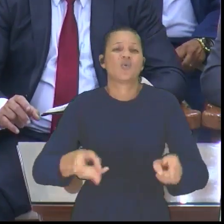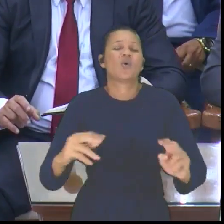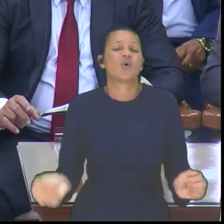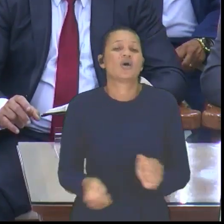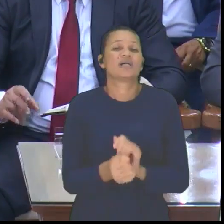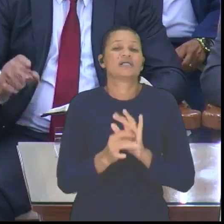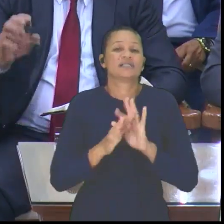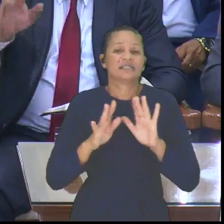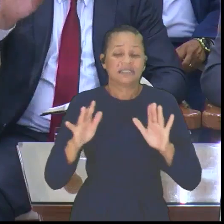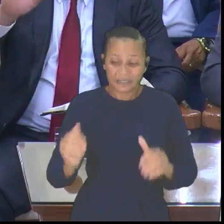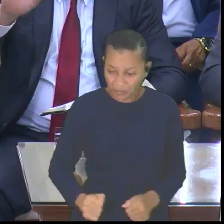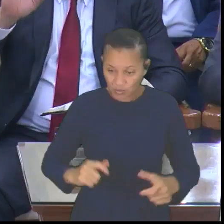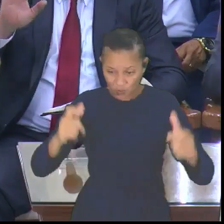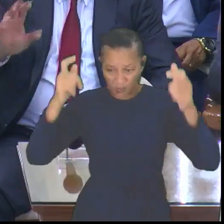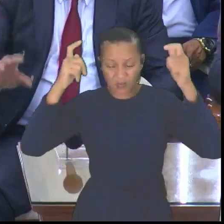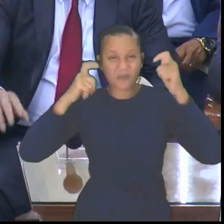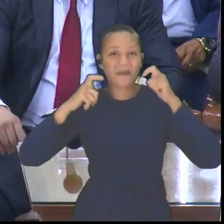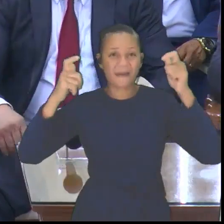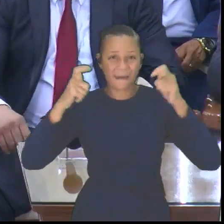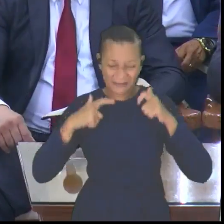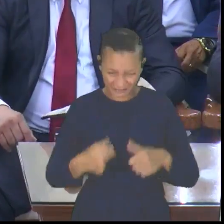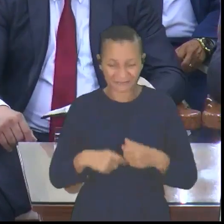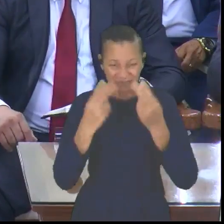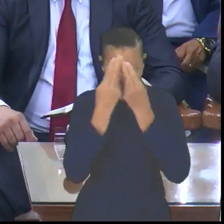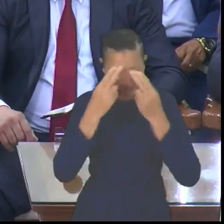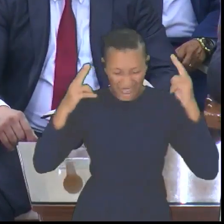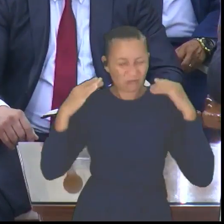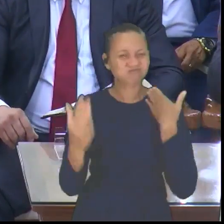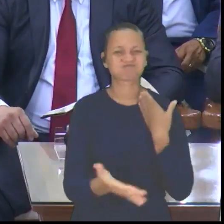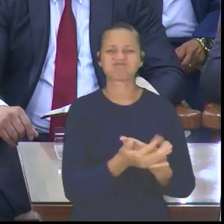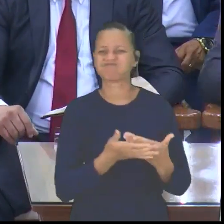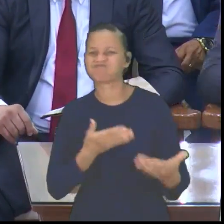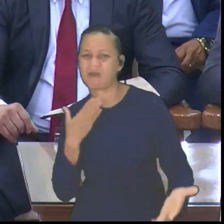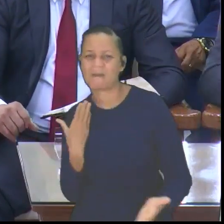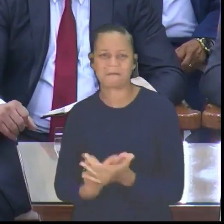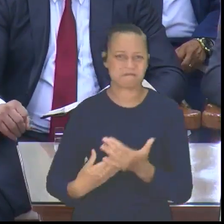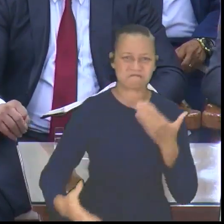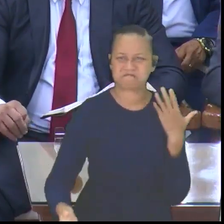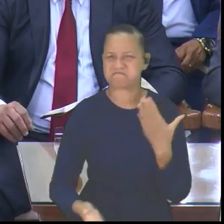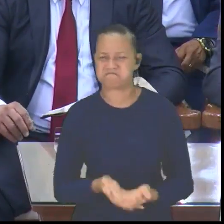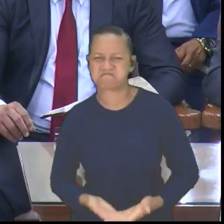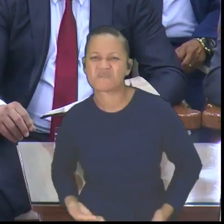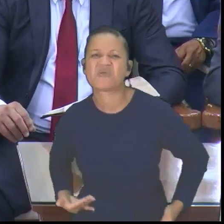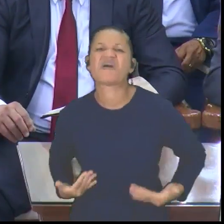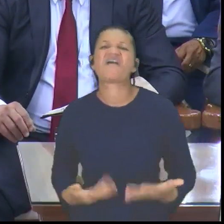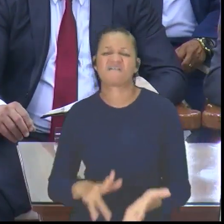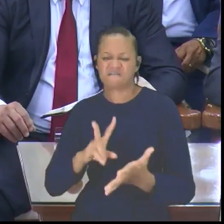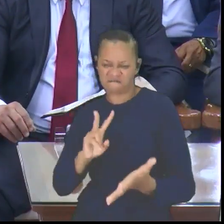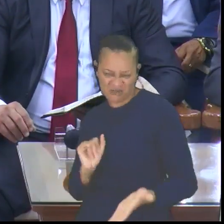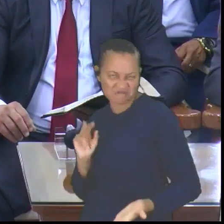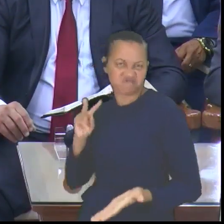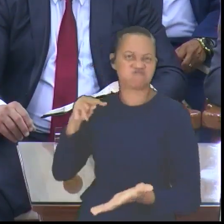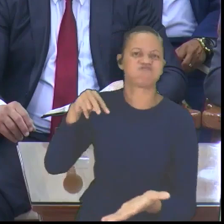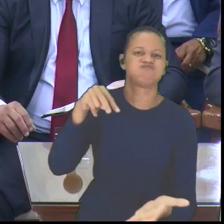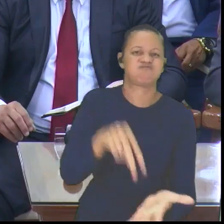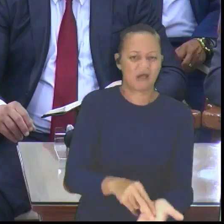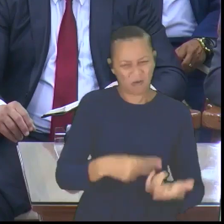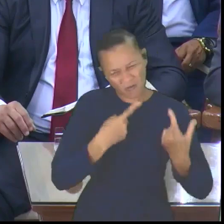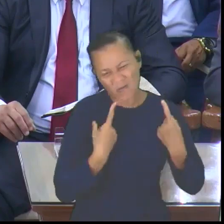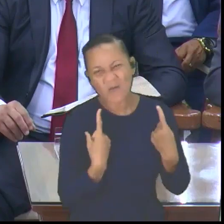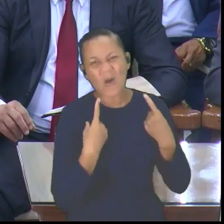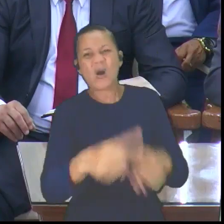erguida. Senaqueribe, Herodes, seja lá quem for, vai se levantar contra ti, mas